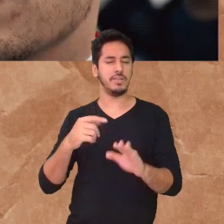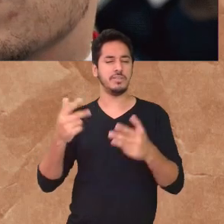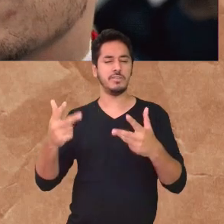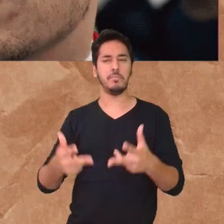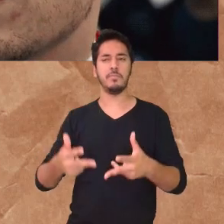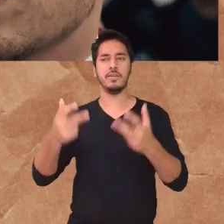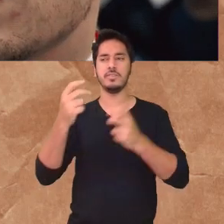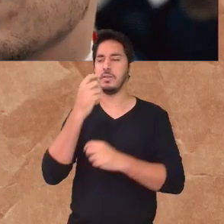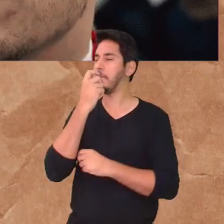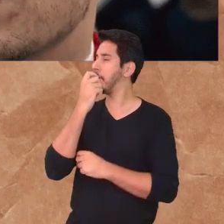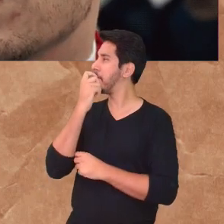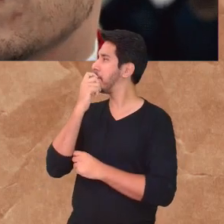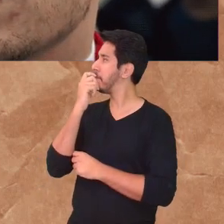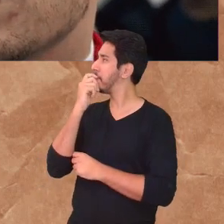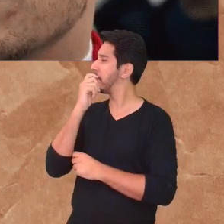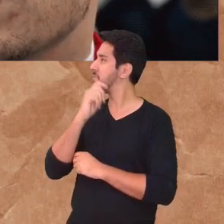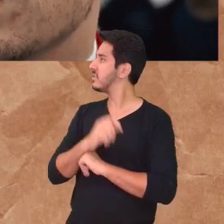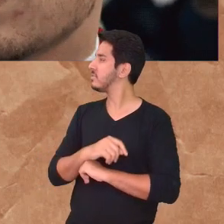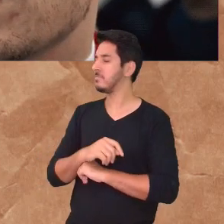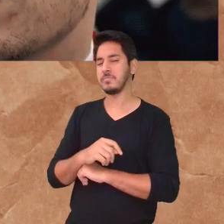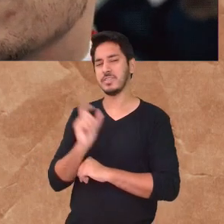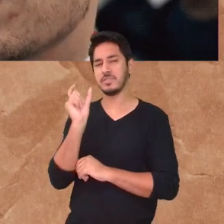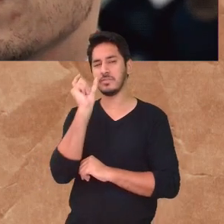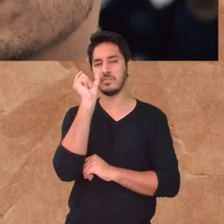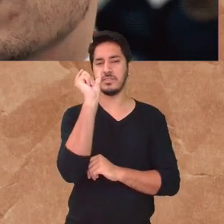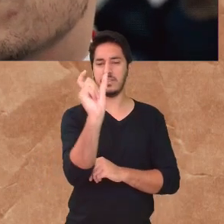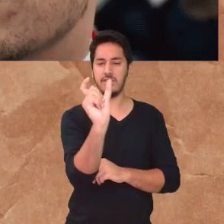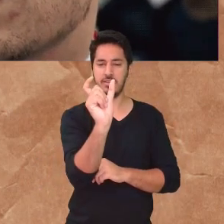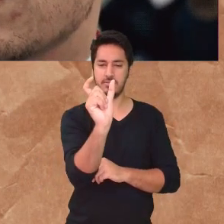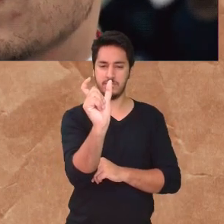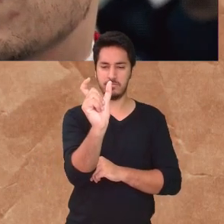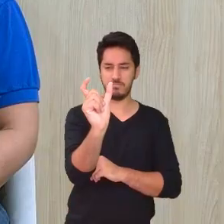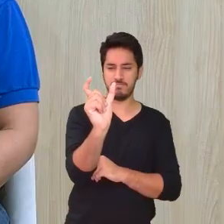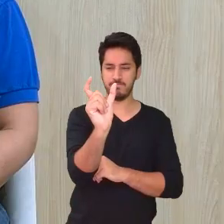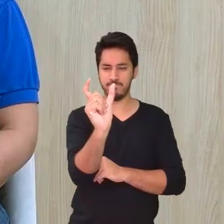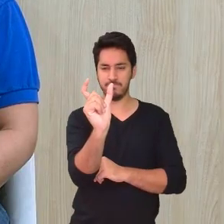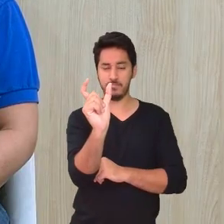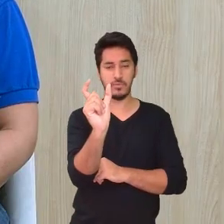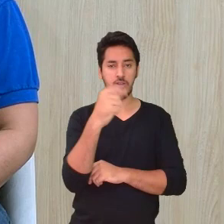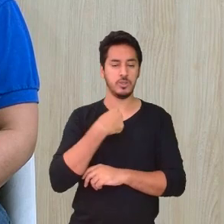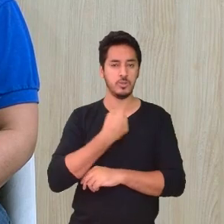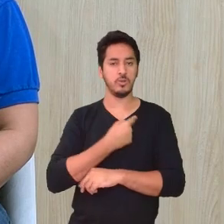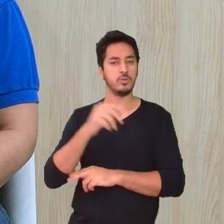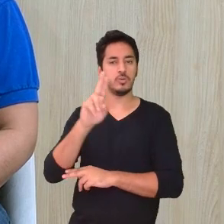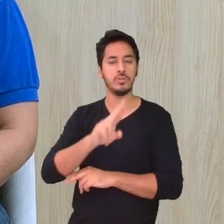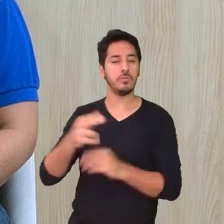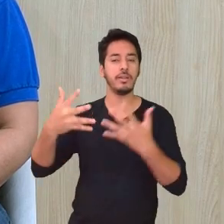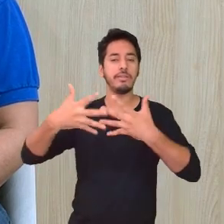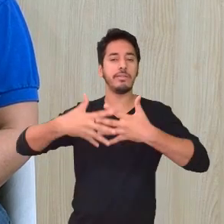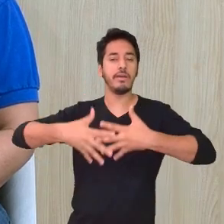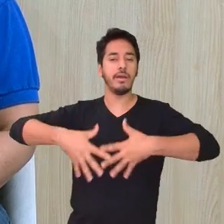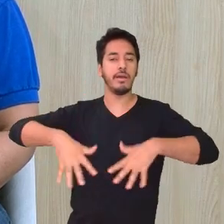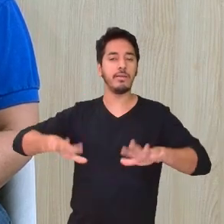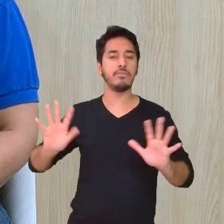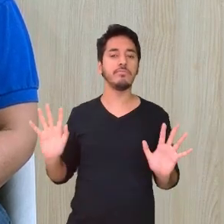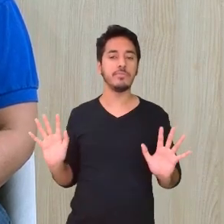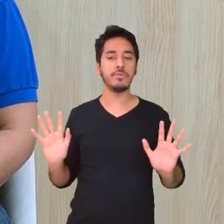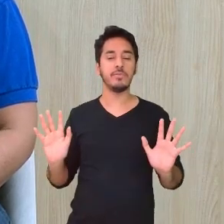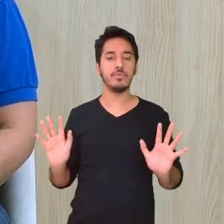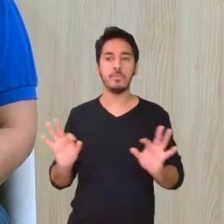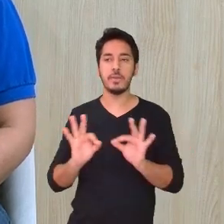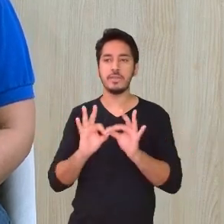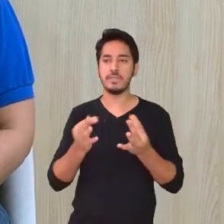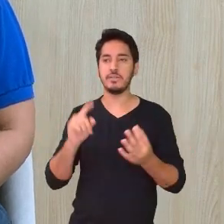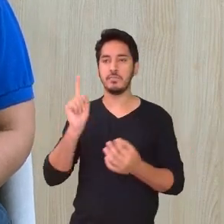que esses termos aí, né, que a gente utiliza muitas vezes, naturalmente, tipo, eu acho que o mais simples